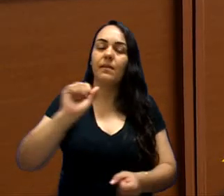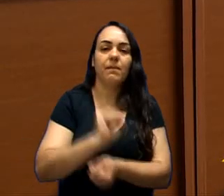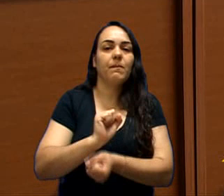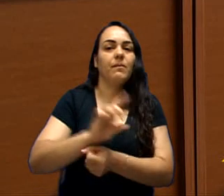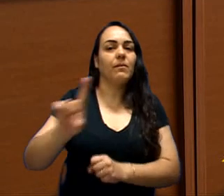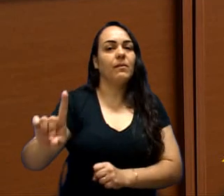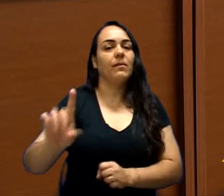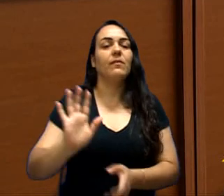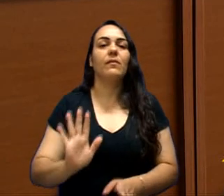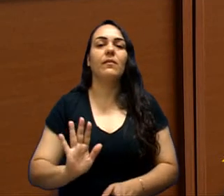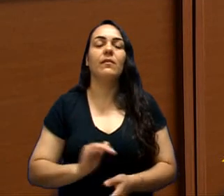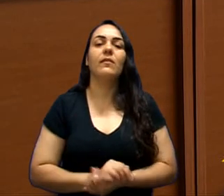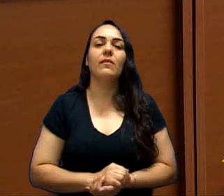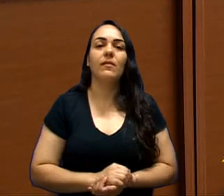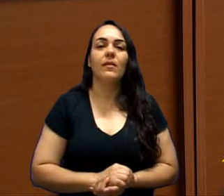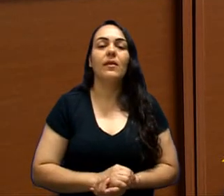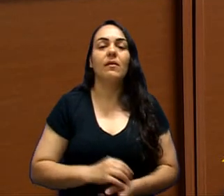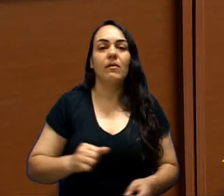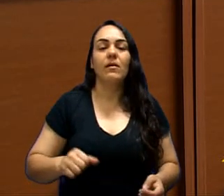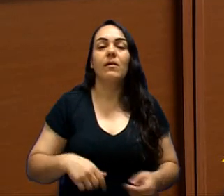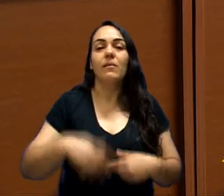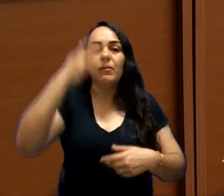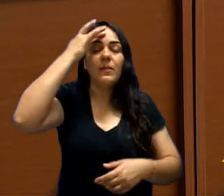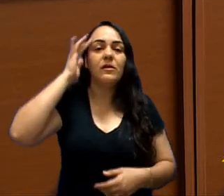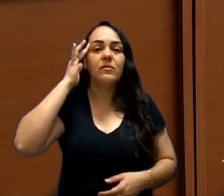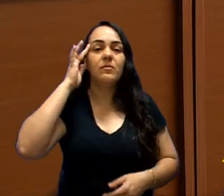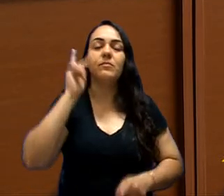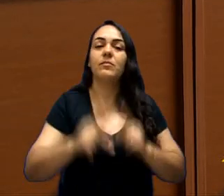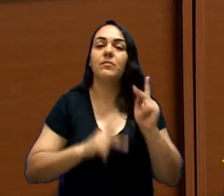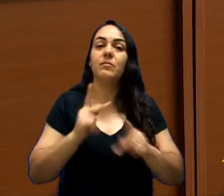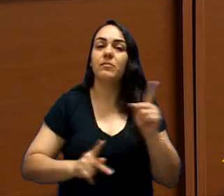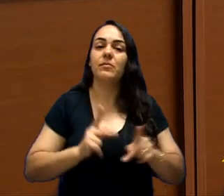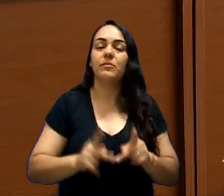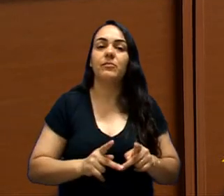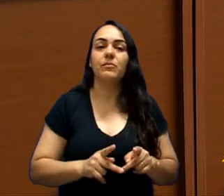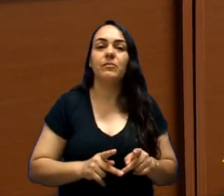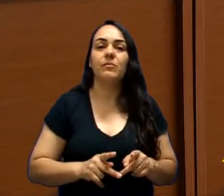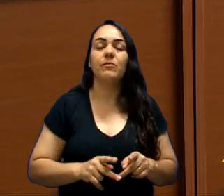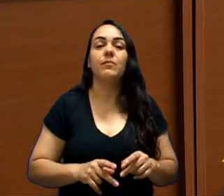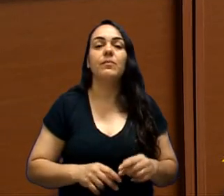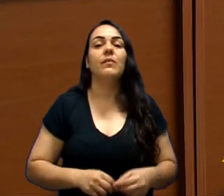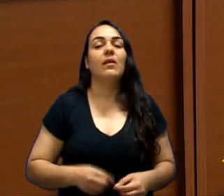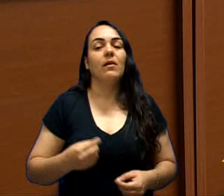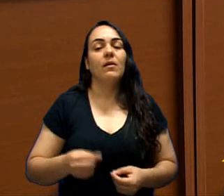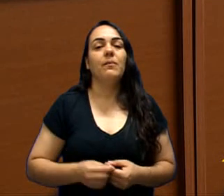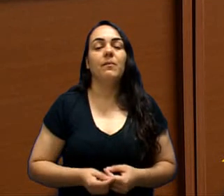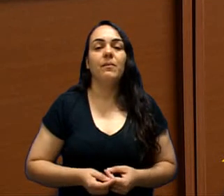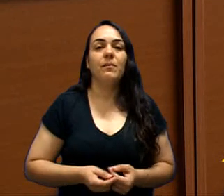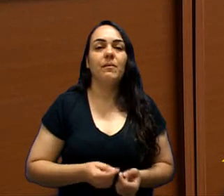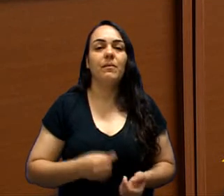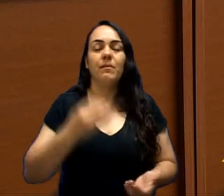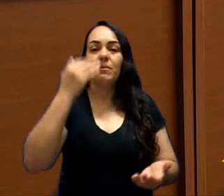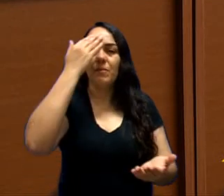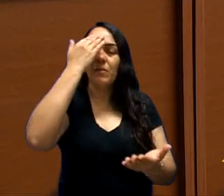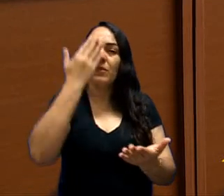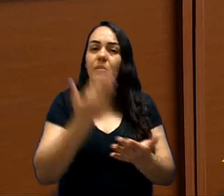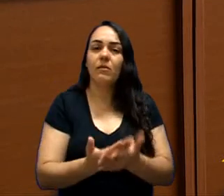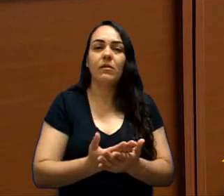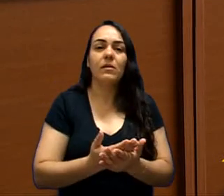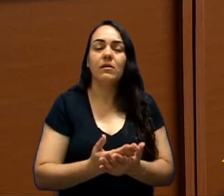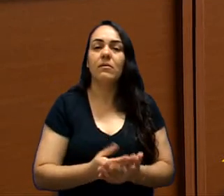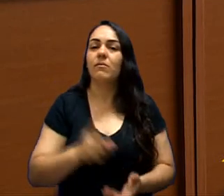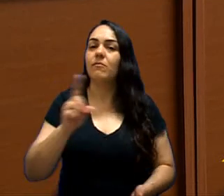seguinte. É que as pessoas, alguns, repito, acredito que não seja a